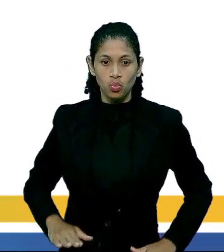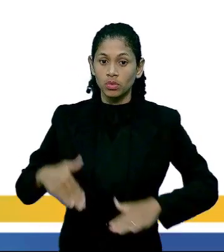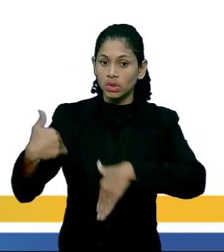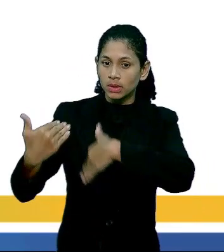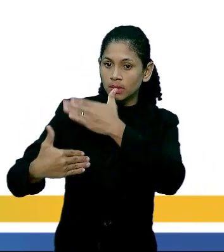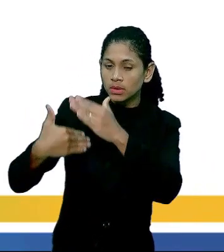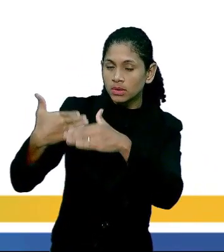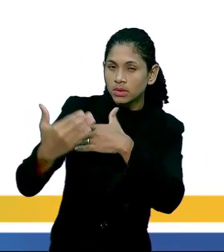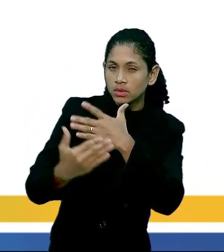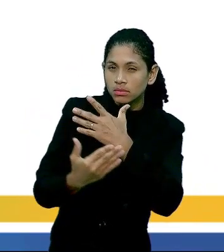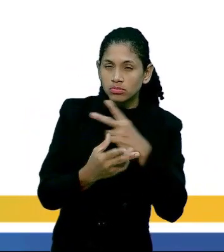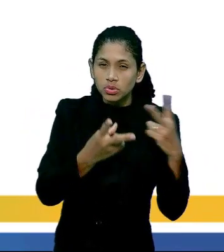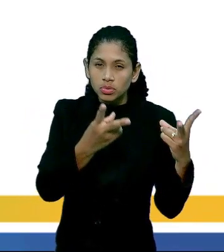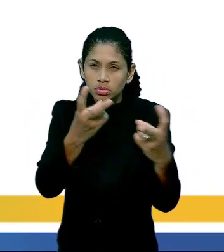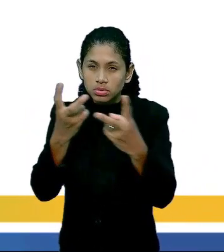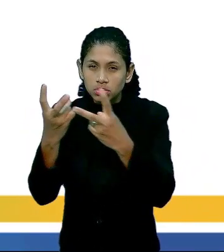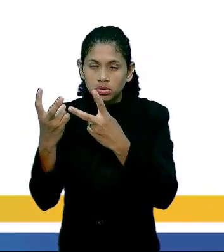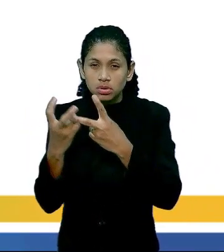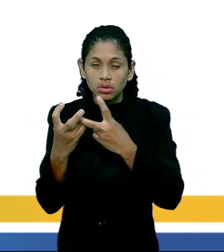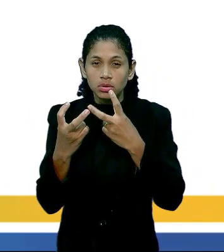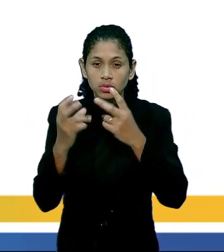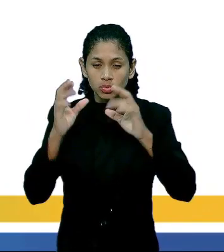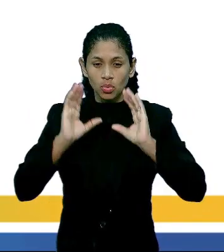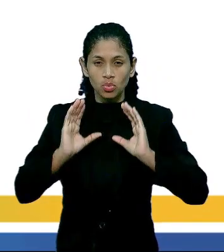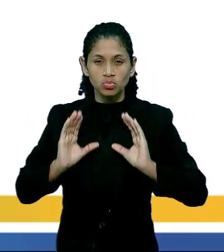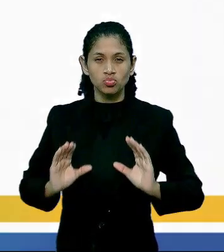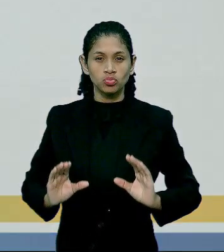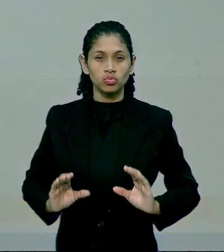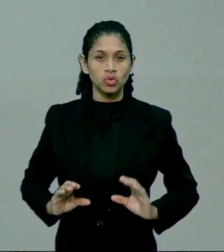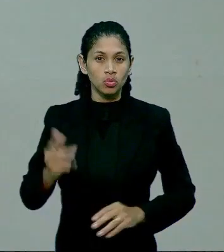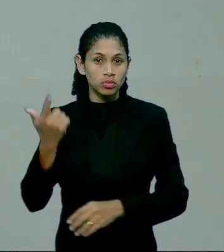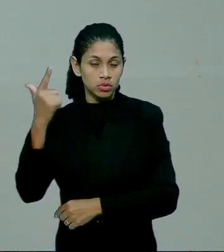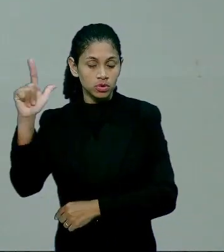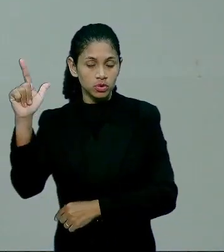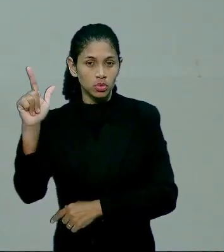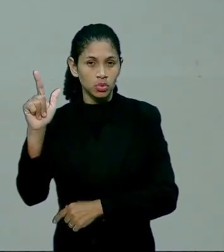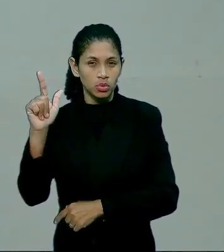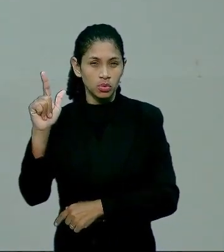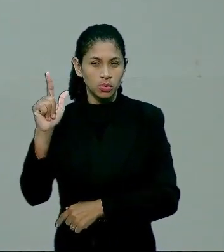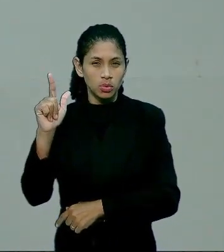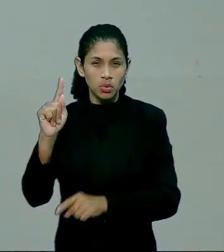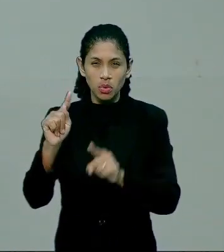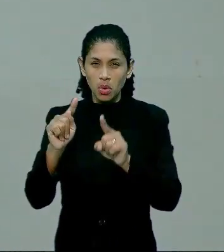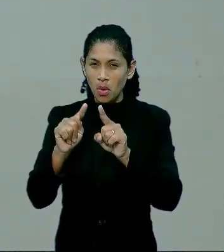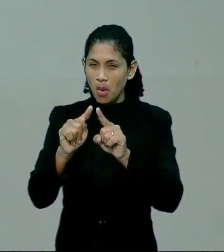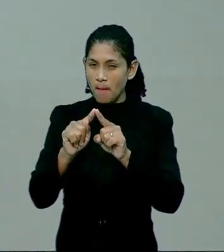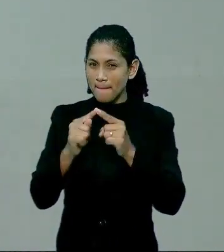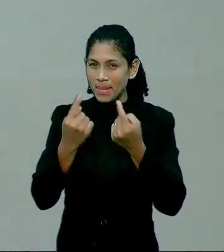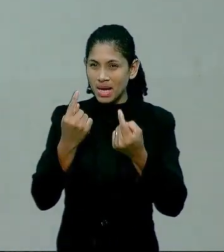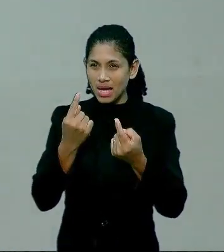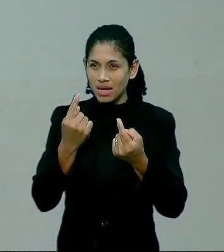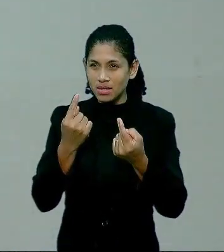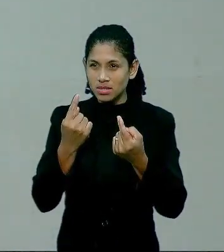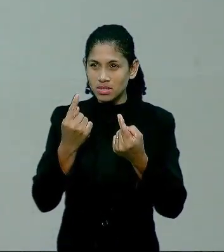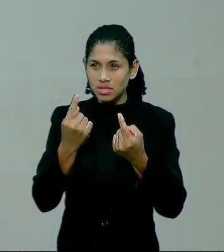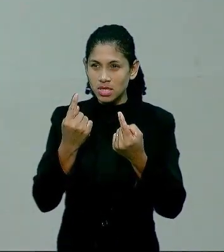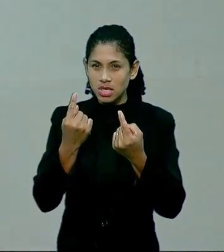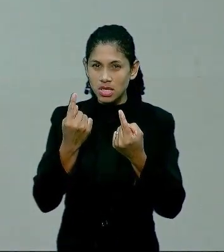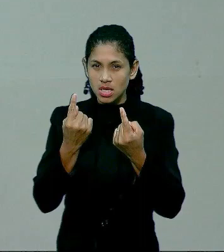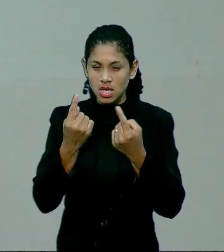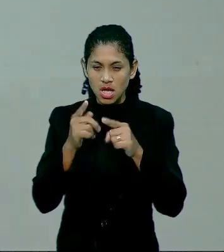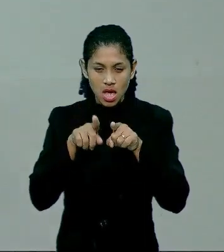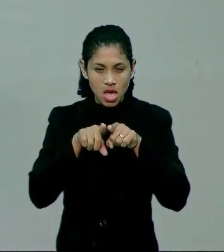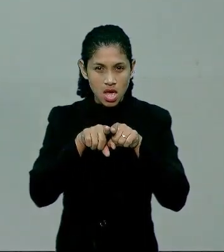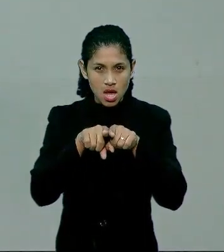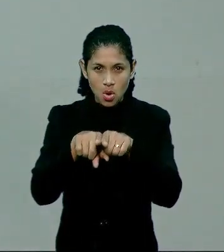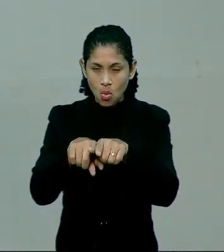em que o indivíduo observa o comportamento dos outros sem, contudo, imitá-los. Às vezes a gente imita a forma de se vestir, o